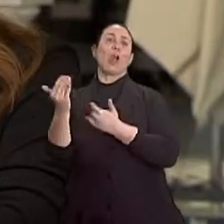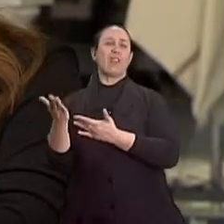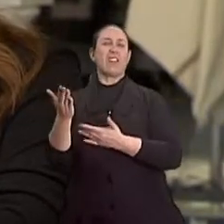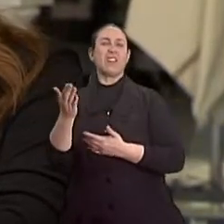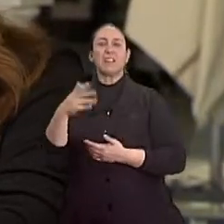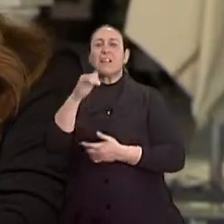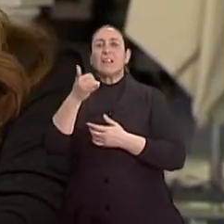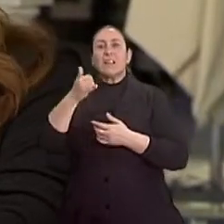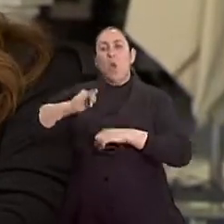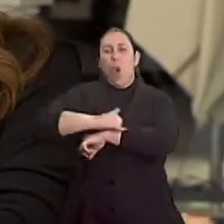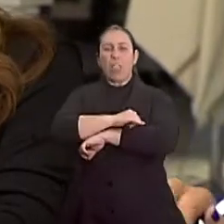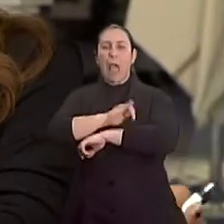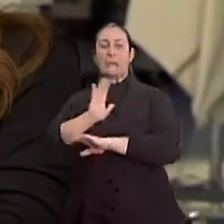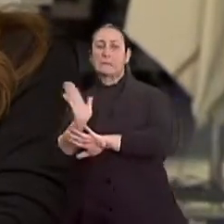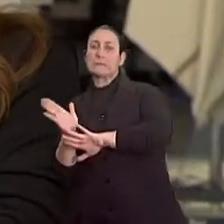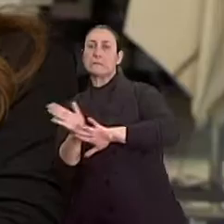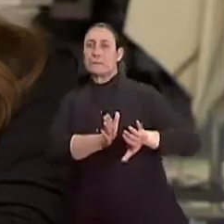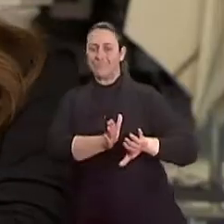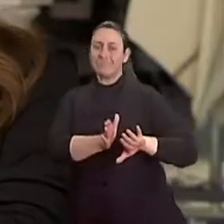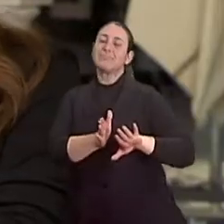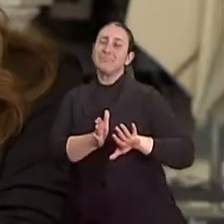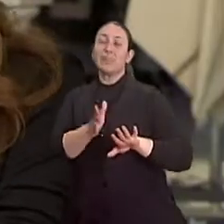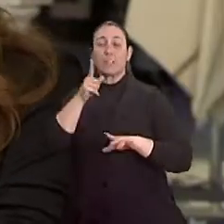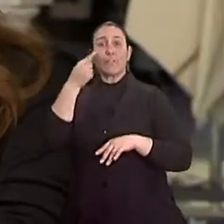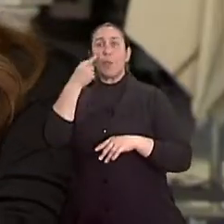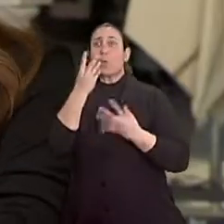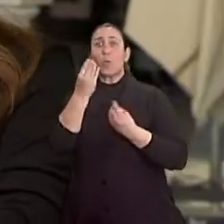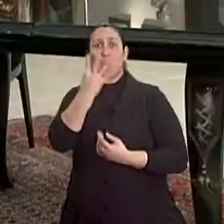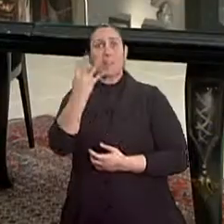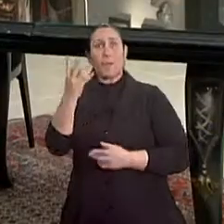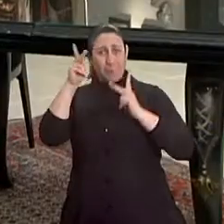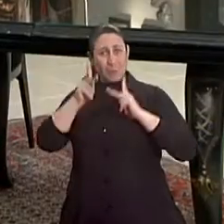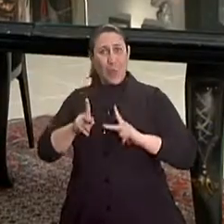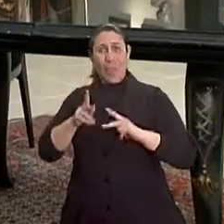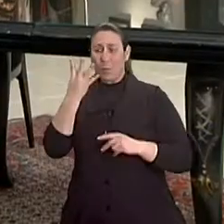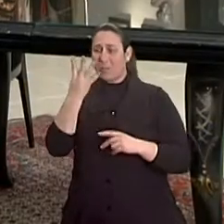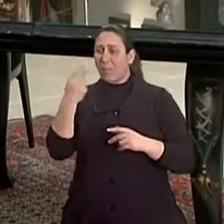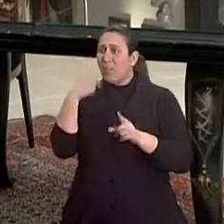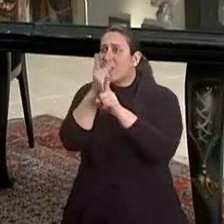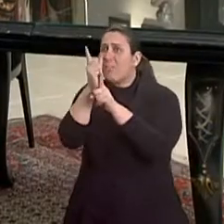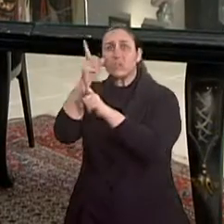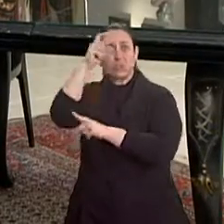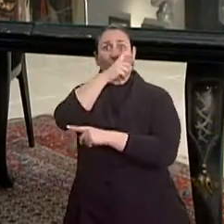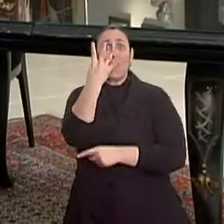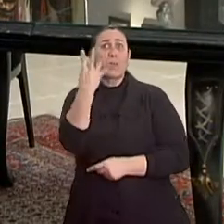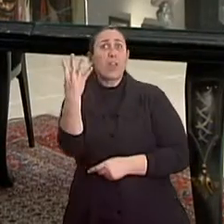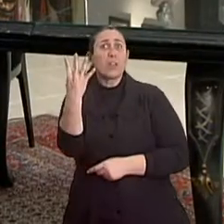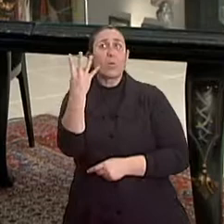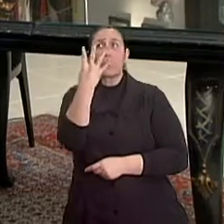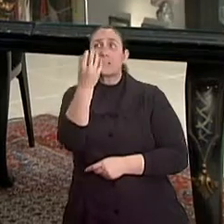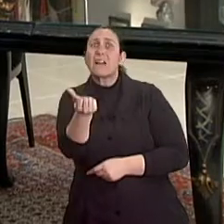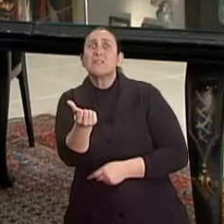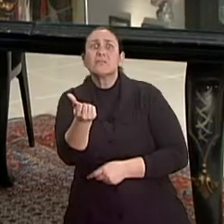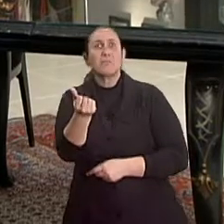em tamanhos maiores. Então, hoje, uma mulher 44, ela já tem dificuldade de encontrar roupa. Alguns modelos não encontram. Não encontra. 46, as lojas